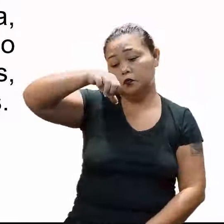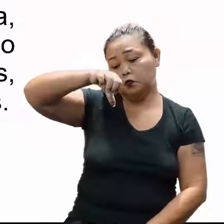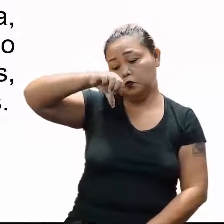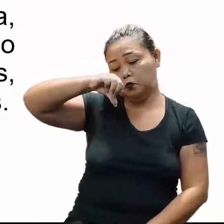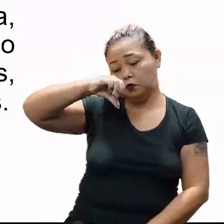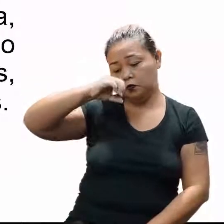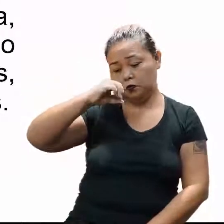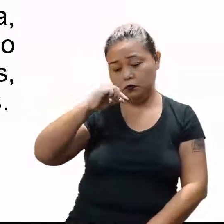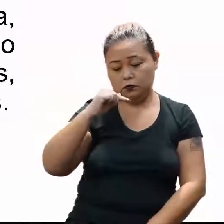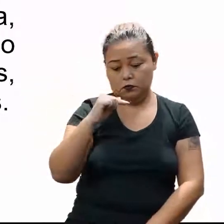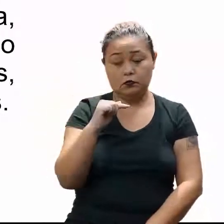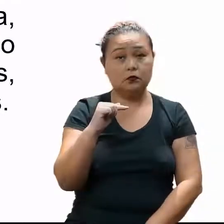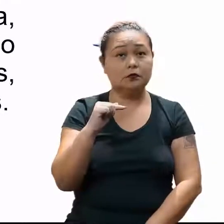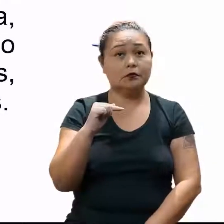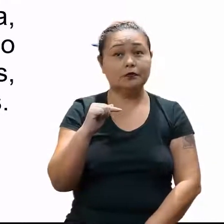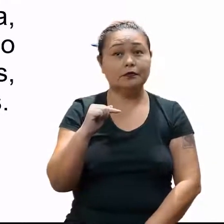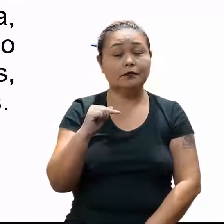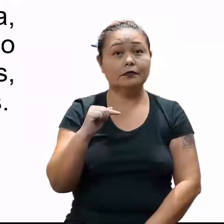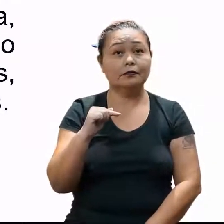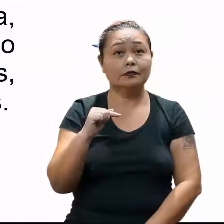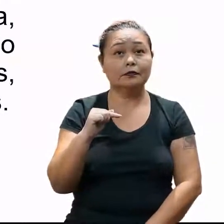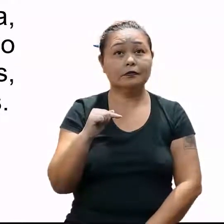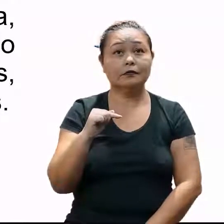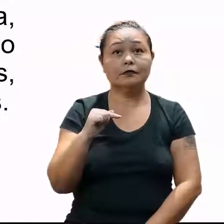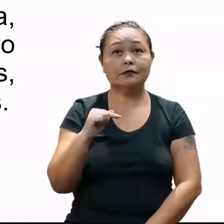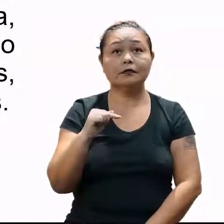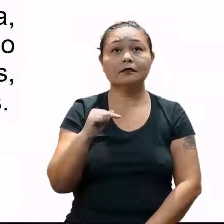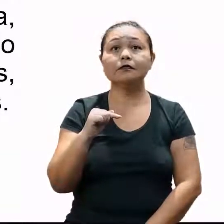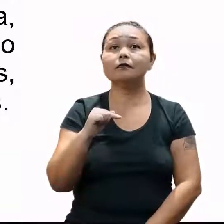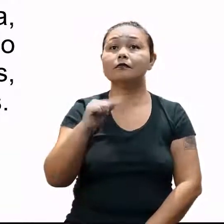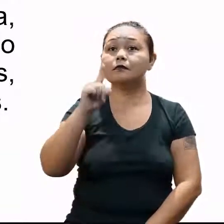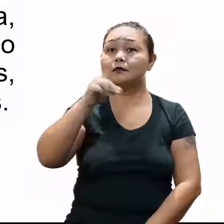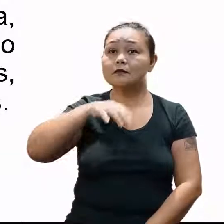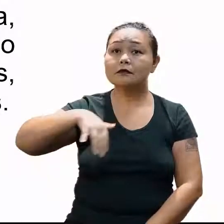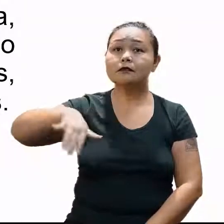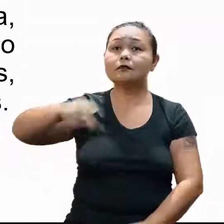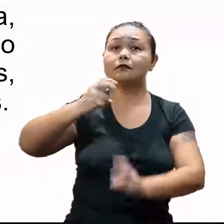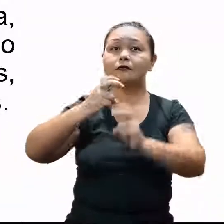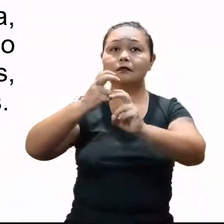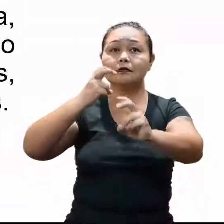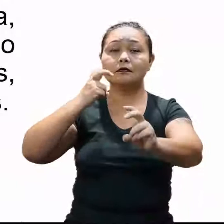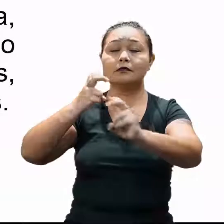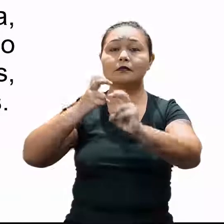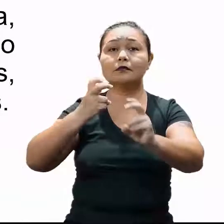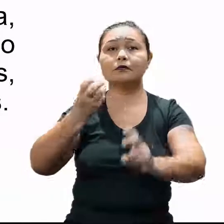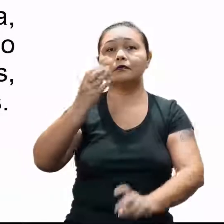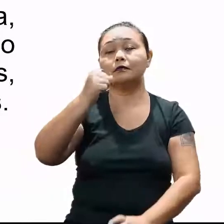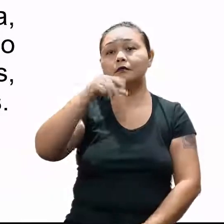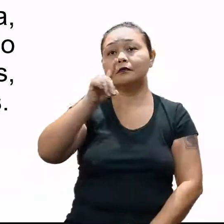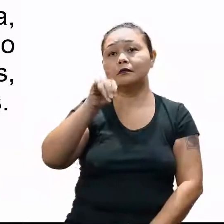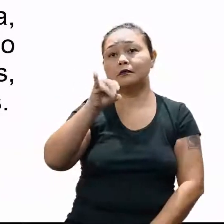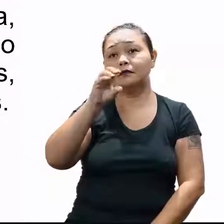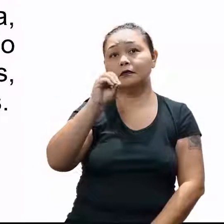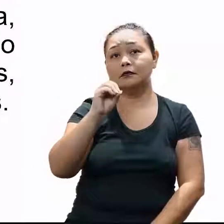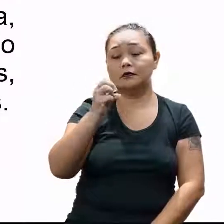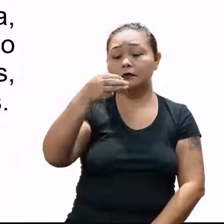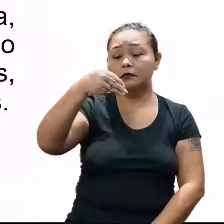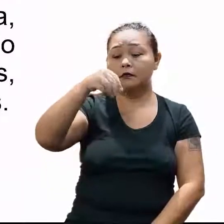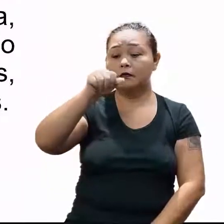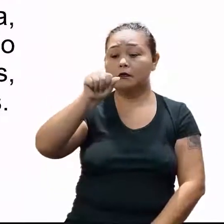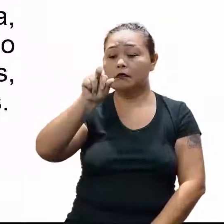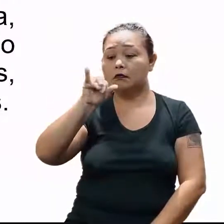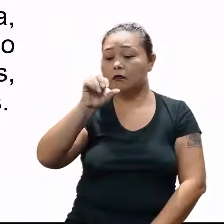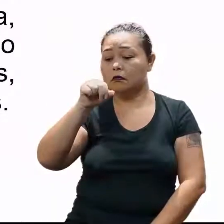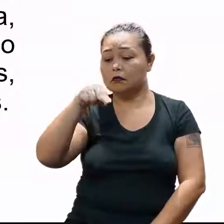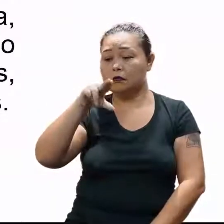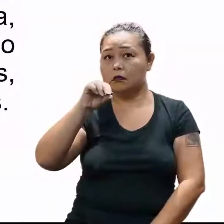1907. 1907. O oficial do Corpo de Engenharia Militar, Cândido Mariano da Silva Rondon, foi